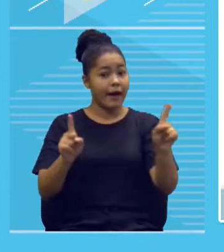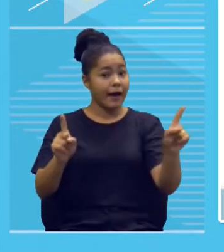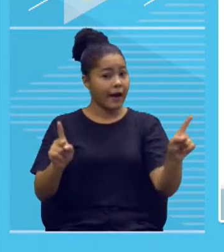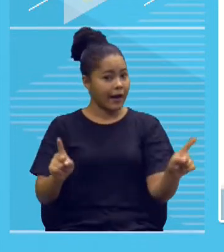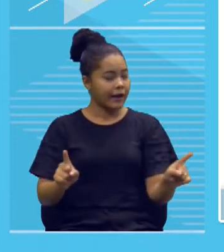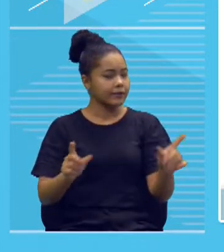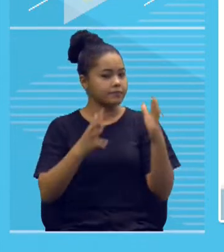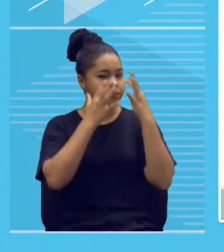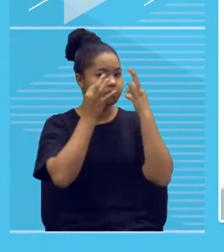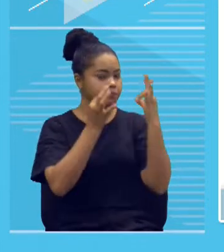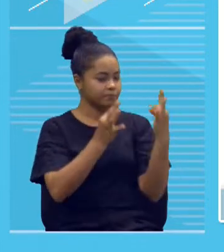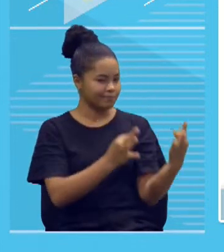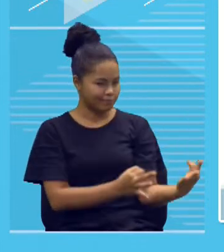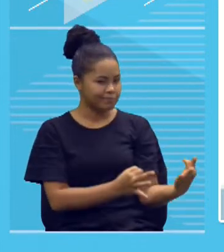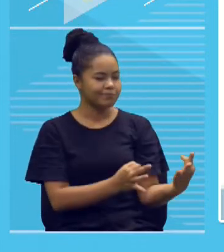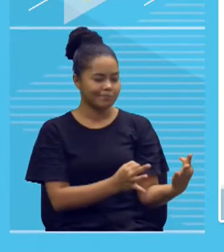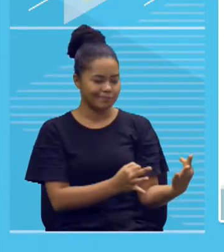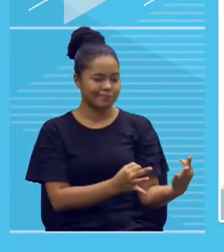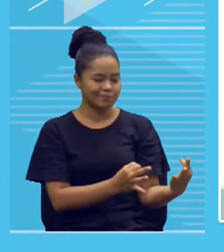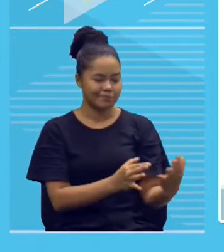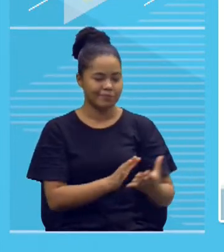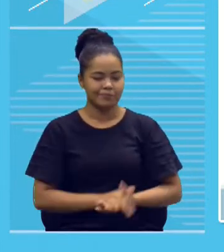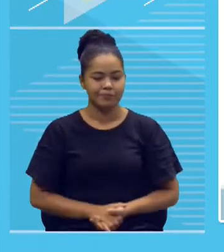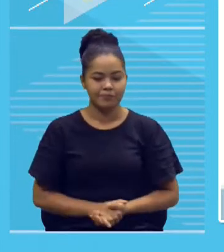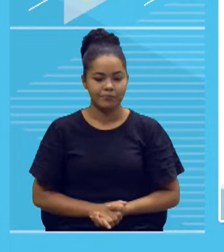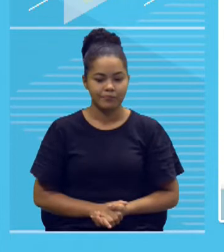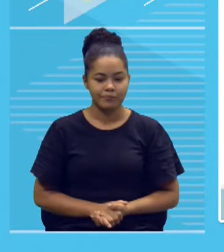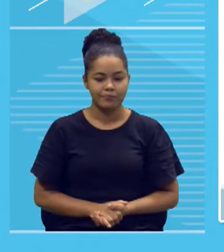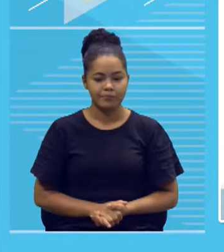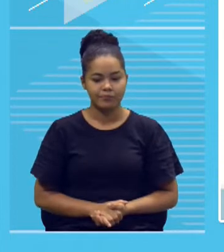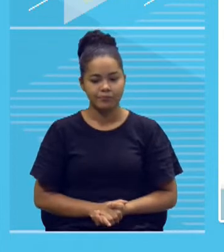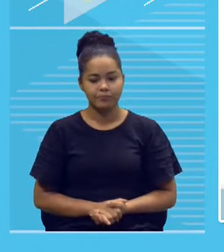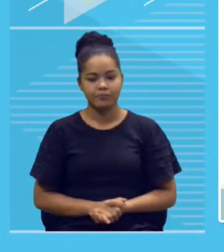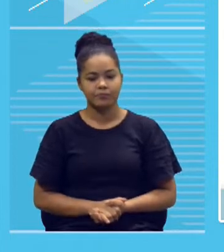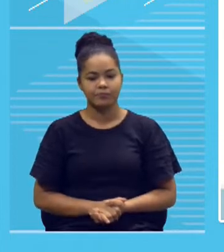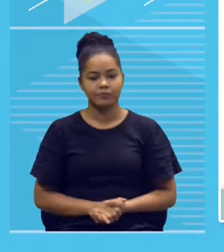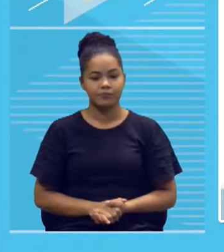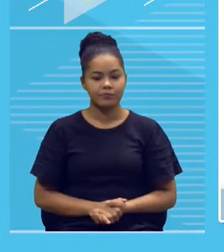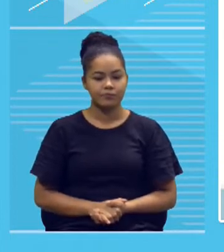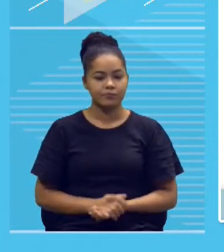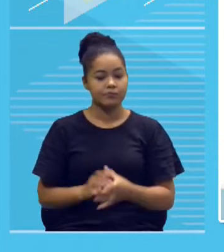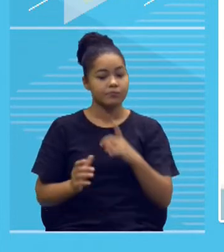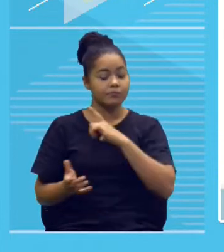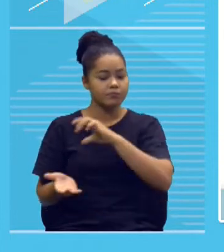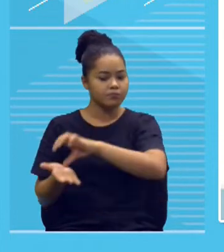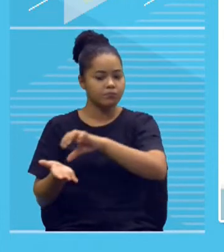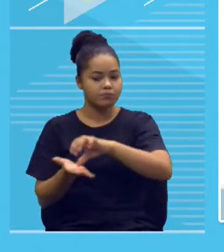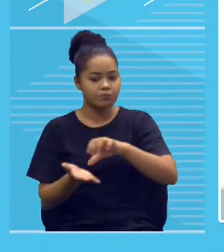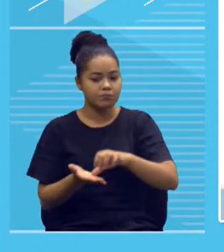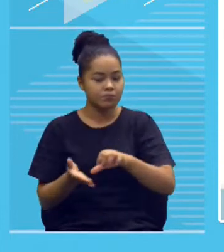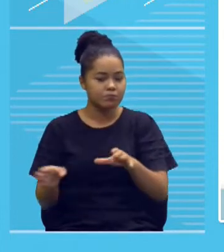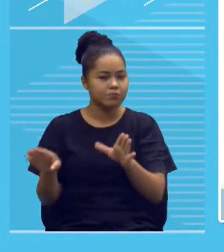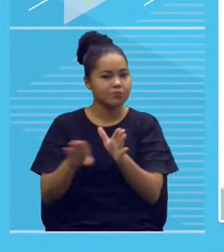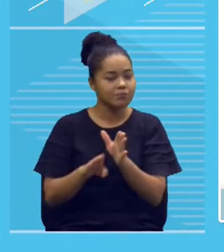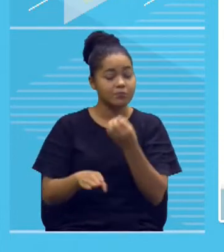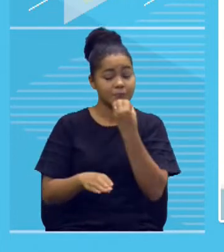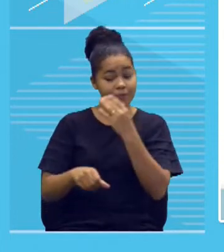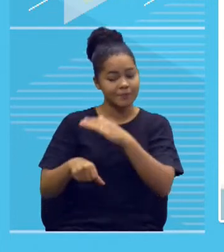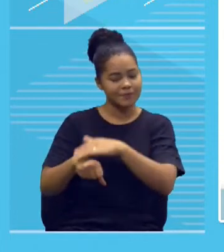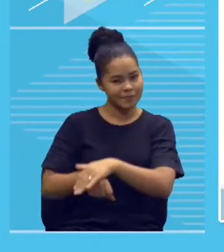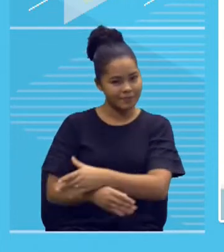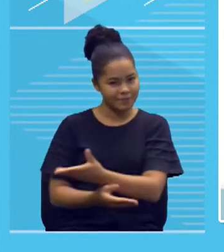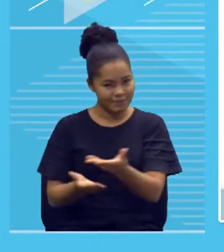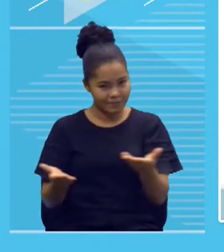você gosta também mais a fórmula é Gabriel ela é mais gente chegando São João da Varjota Boa noite queridos sejam bem-vindos Fique à vontade para